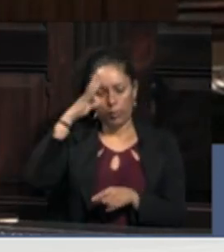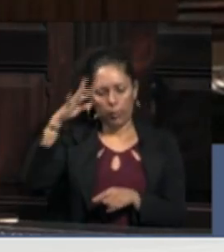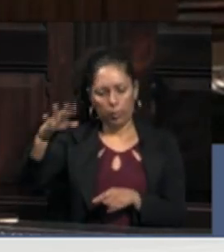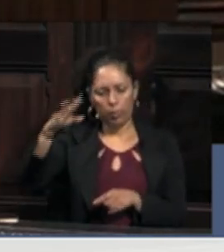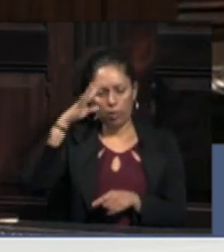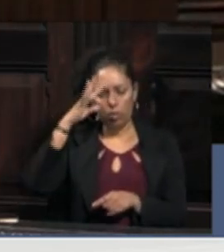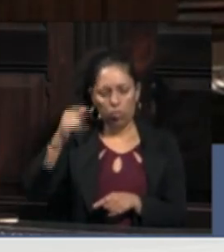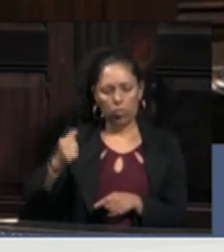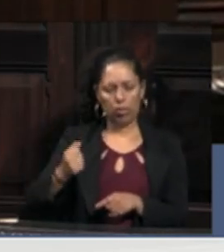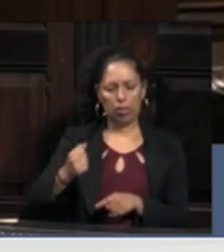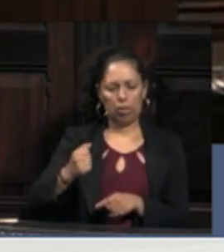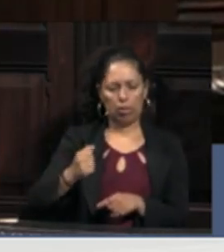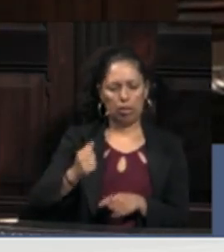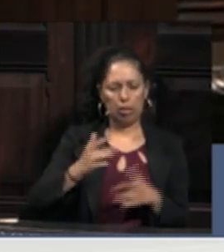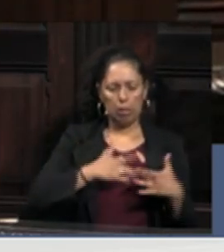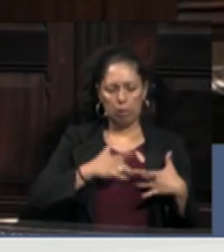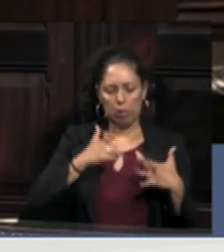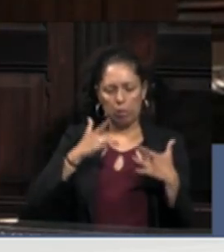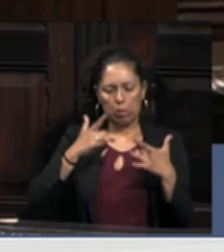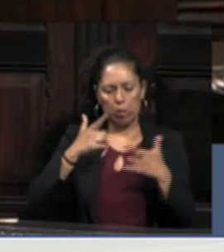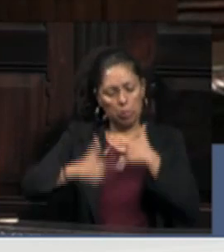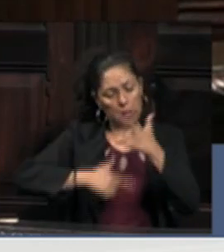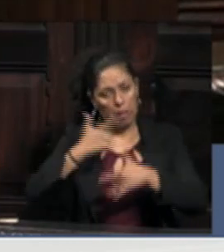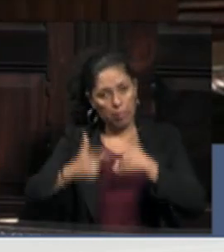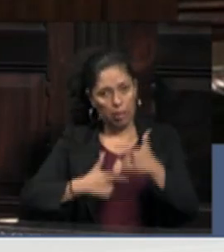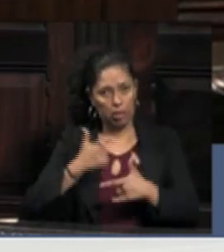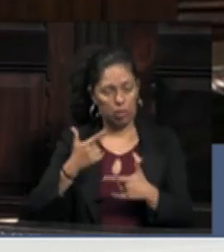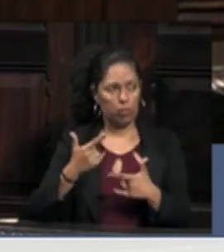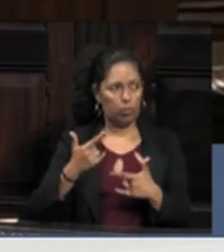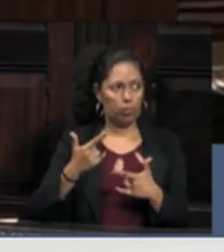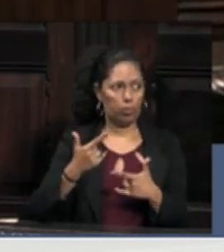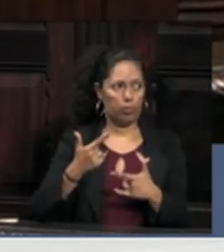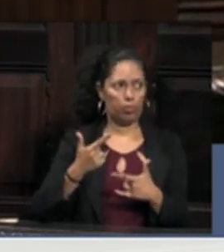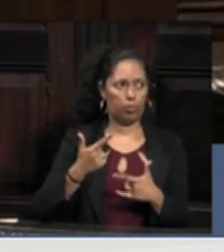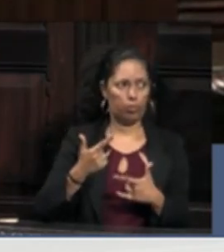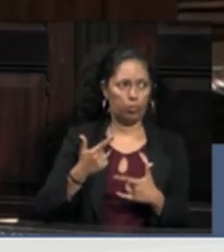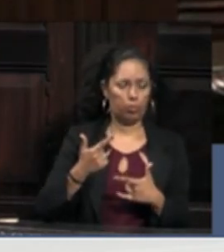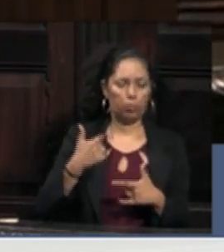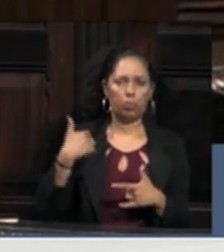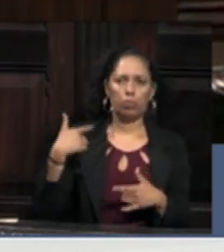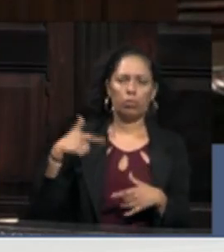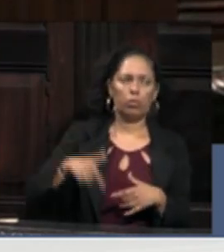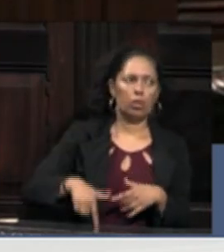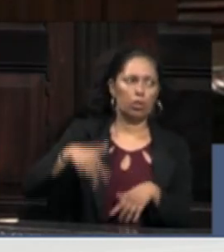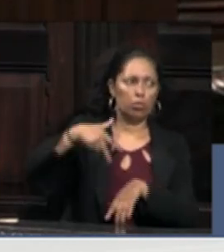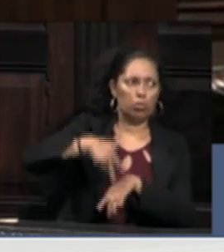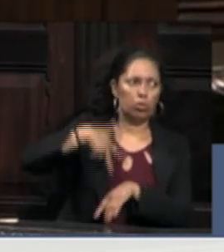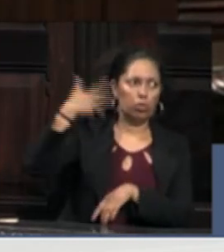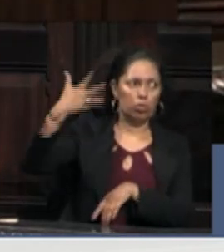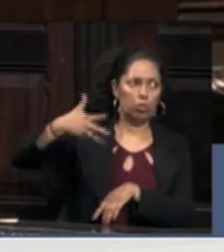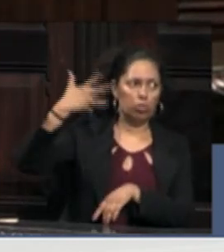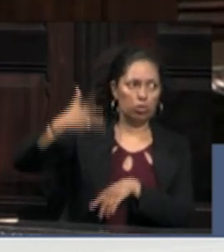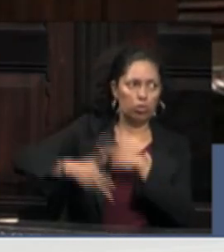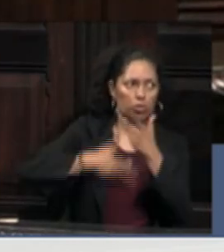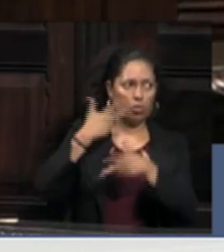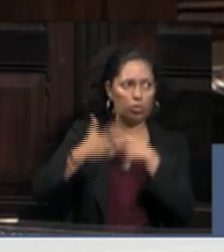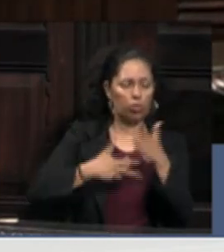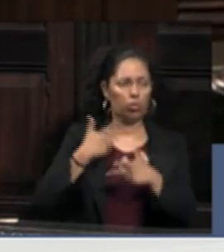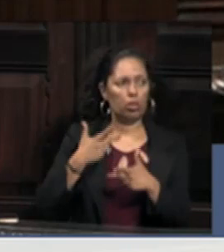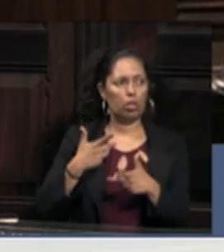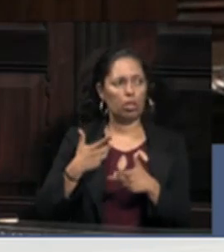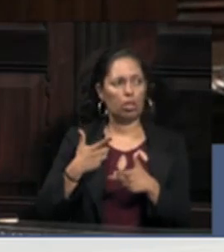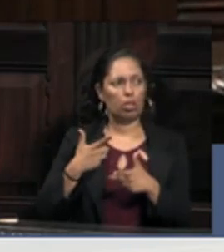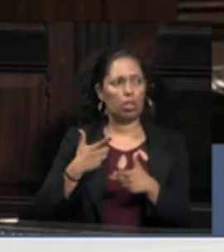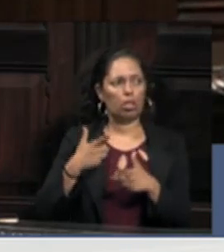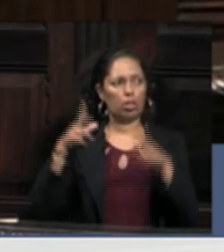dedicação exclusiva, tanto na UENF quanto na UESO. De sorte que eu queria que assumisse essa tribuna para tratar de uma questão que é de interesse público, não